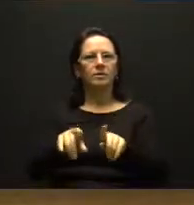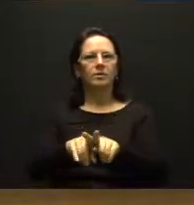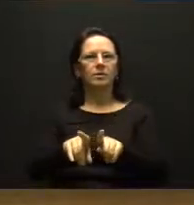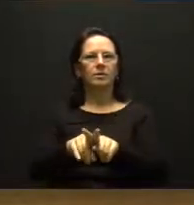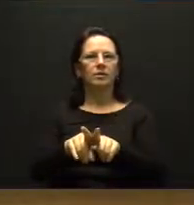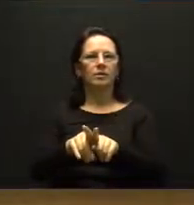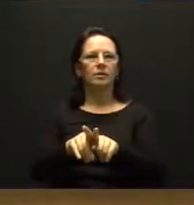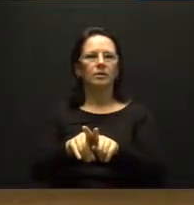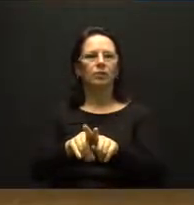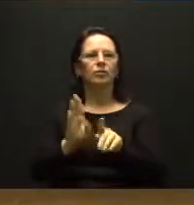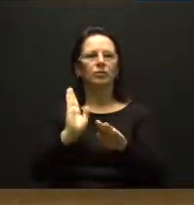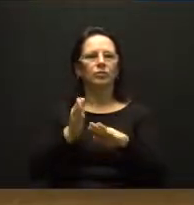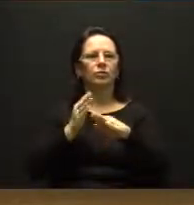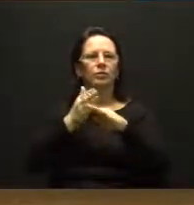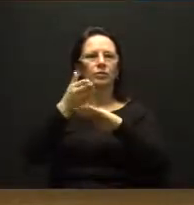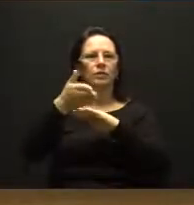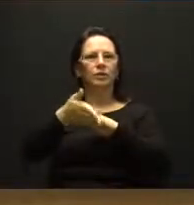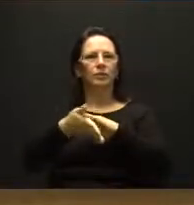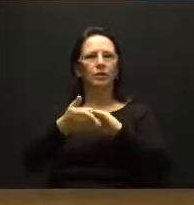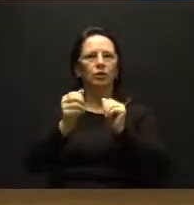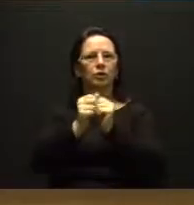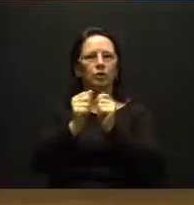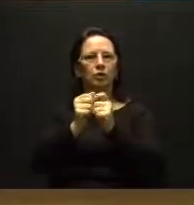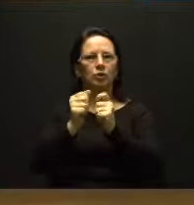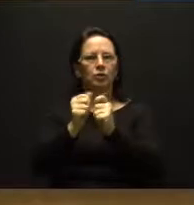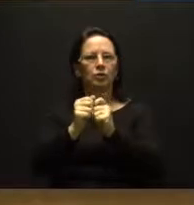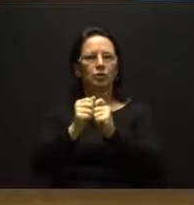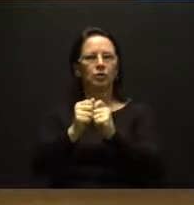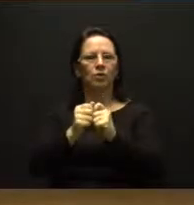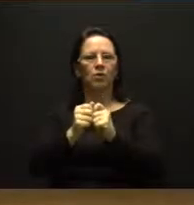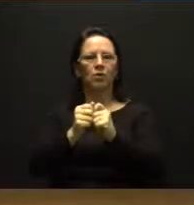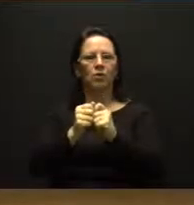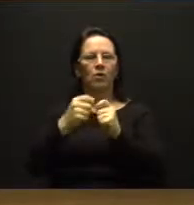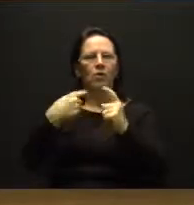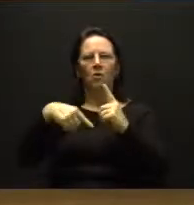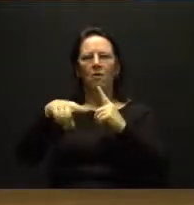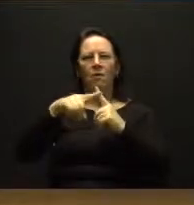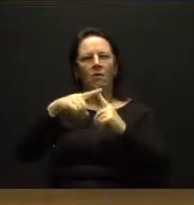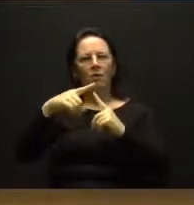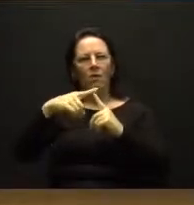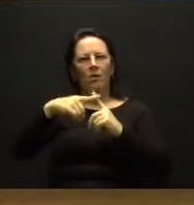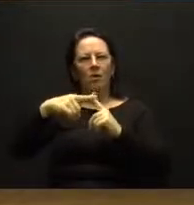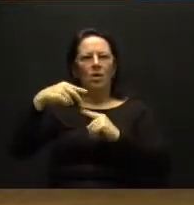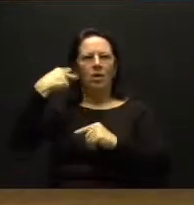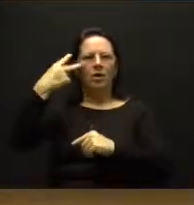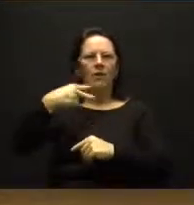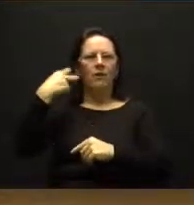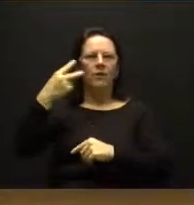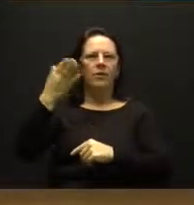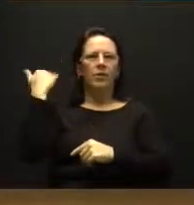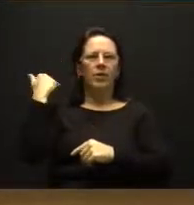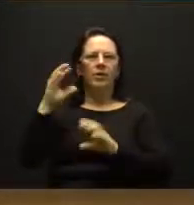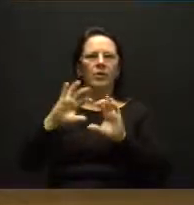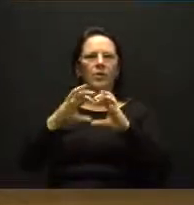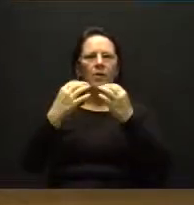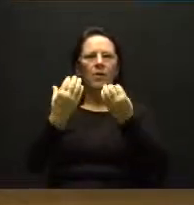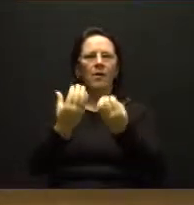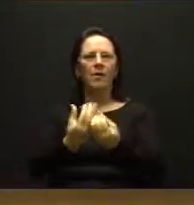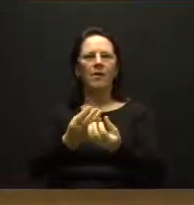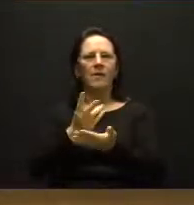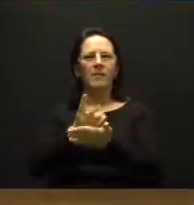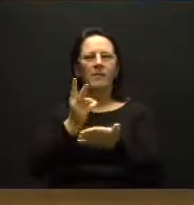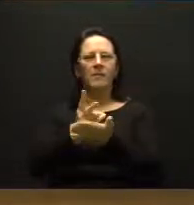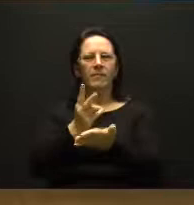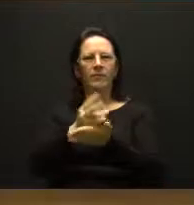eu participei juntamente com o mais alguns vereadores quando presidia a comissão permanente de meio